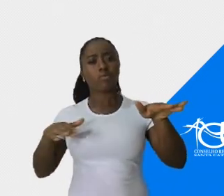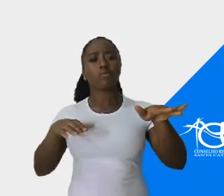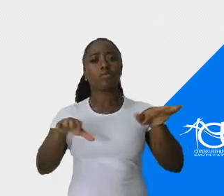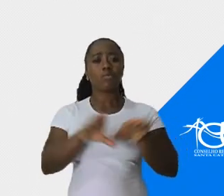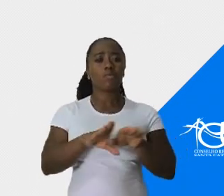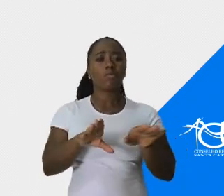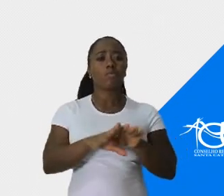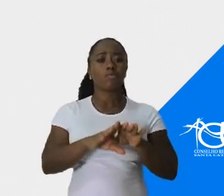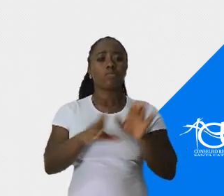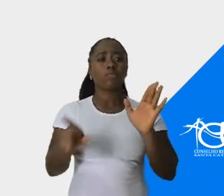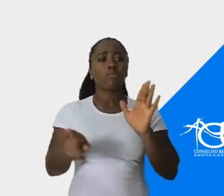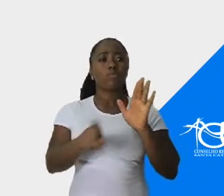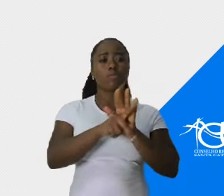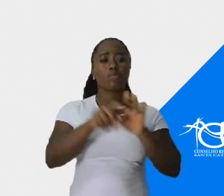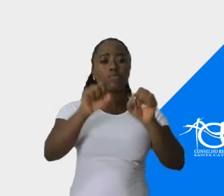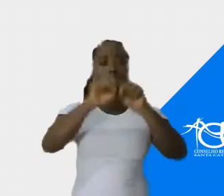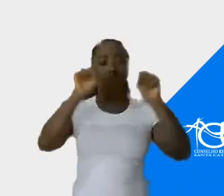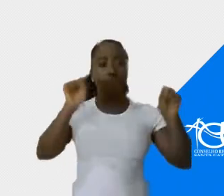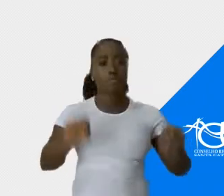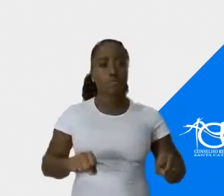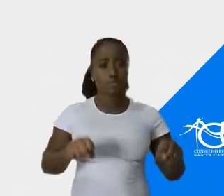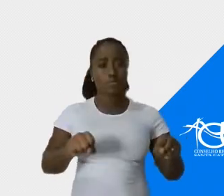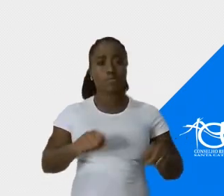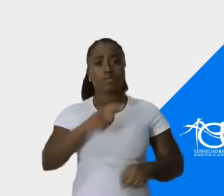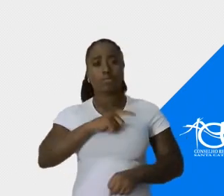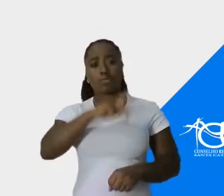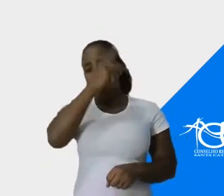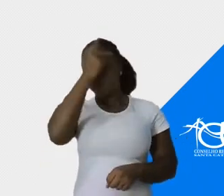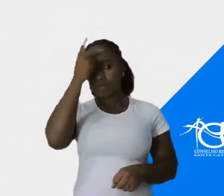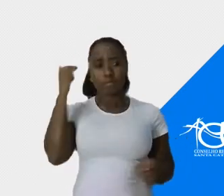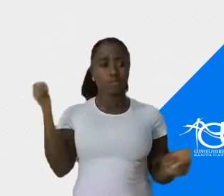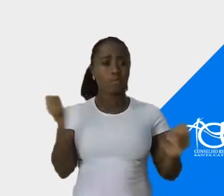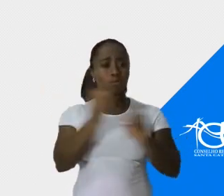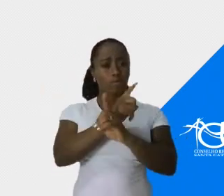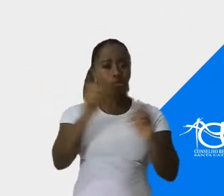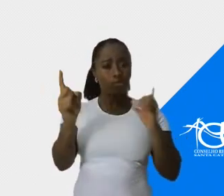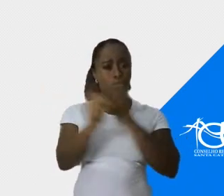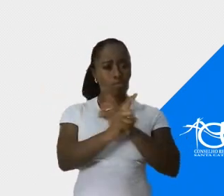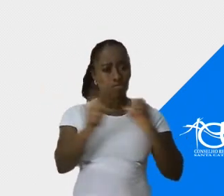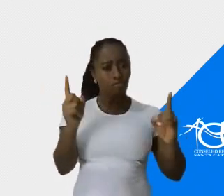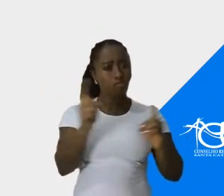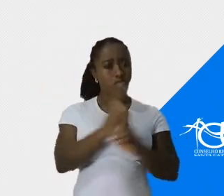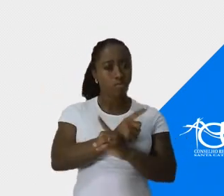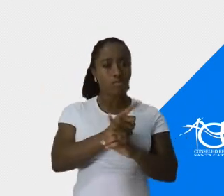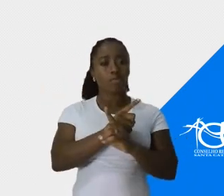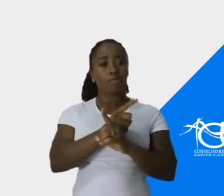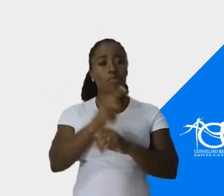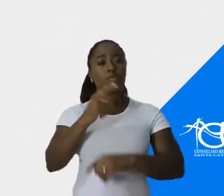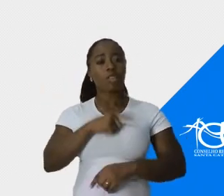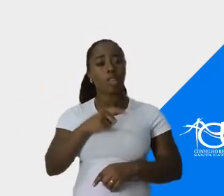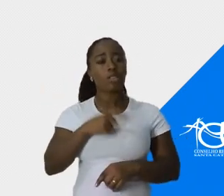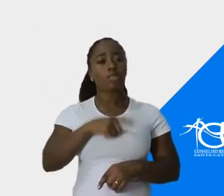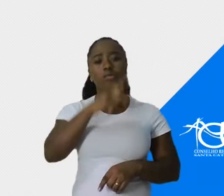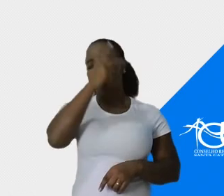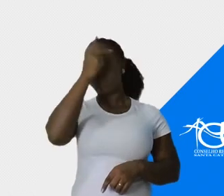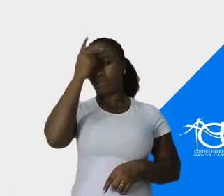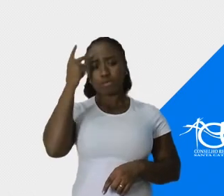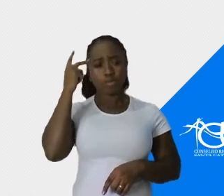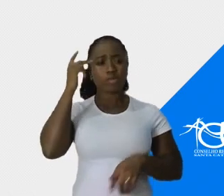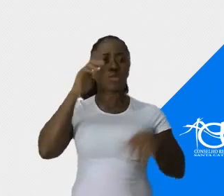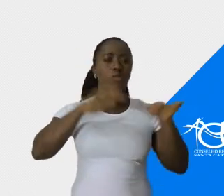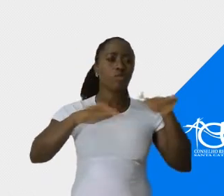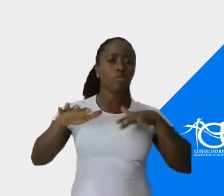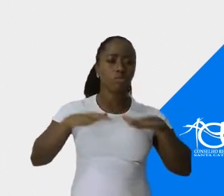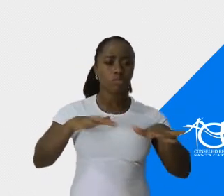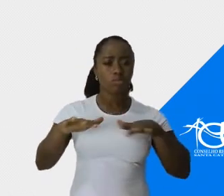mobilizam pessoas, e o processo de respostas das pessoas a esta movimentação e mobilidade no trânsito, que pode ser